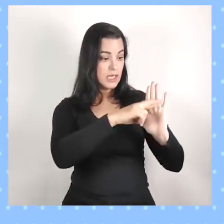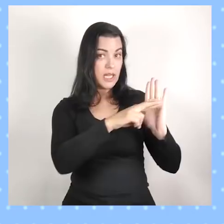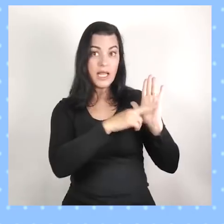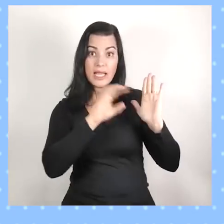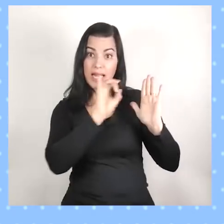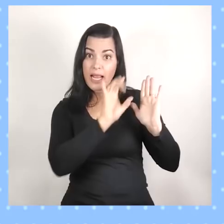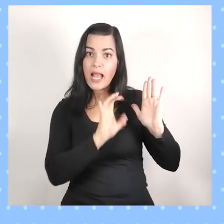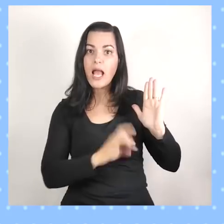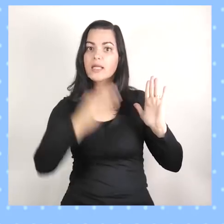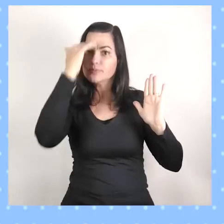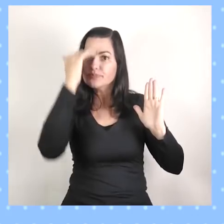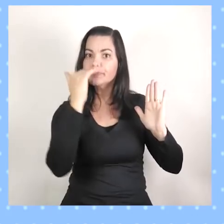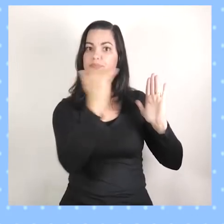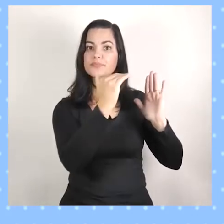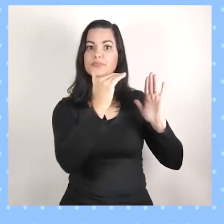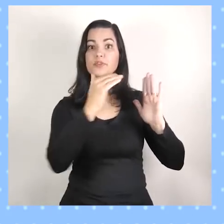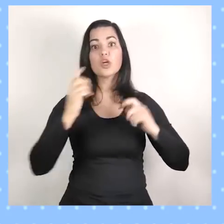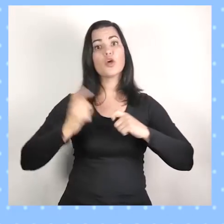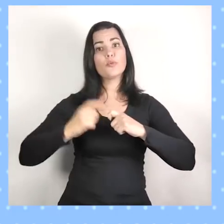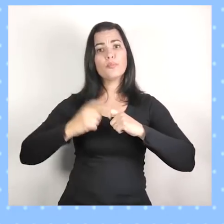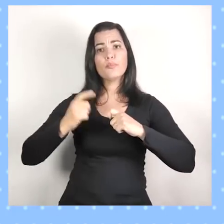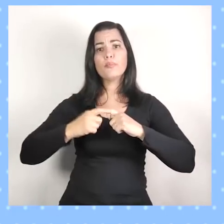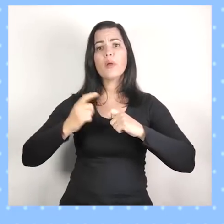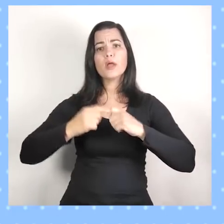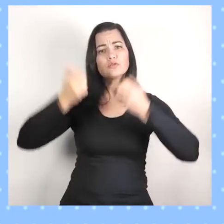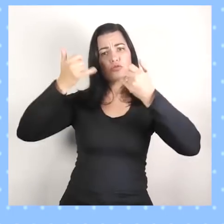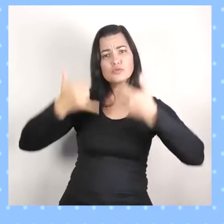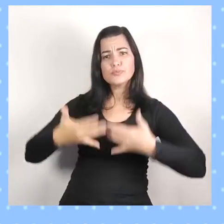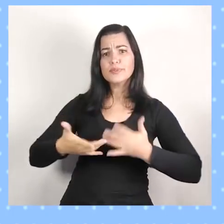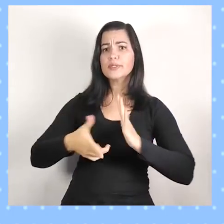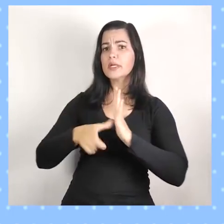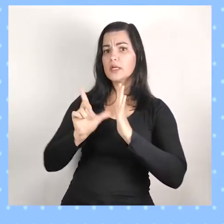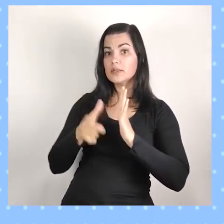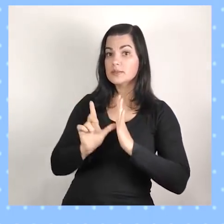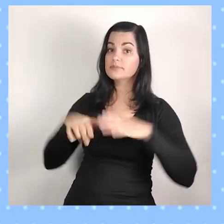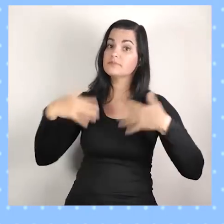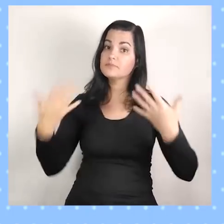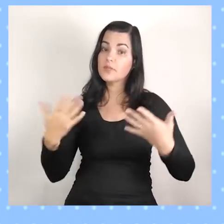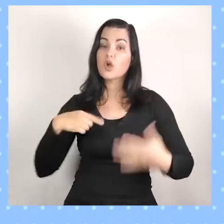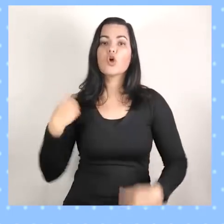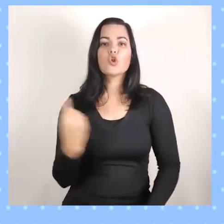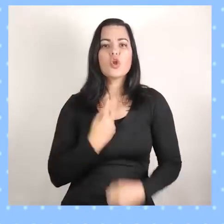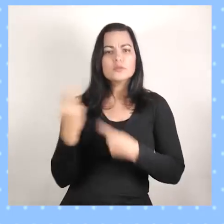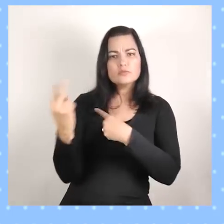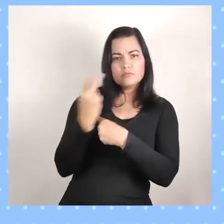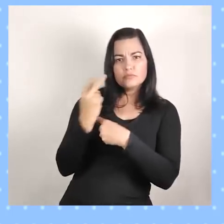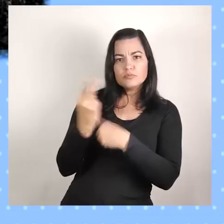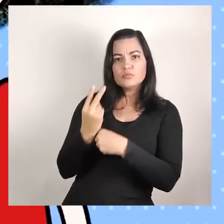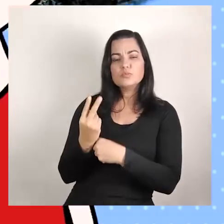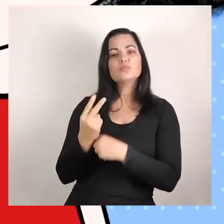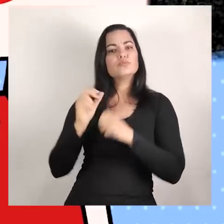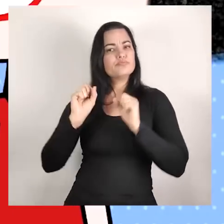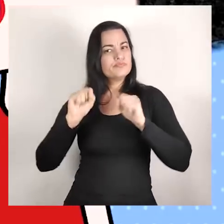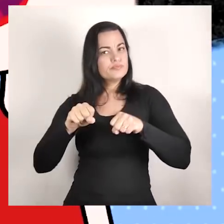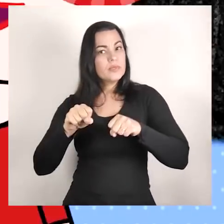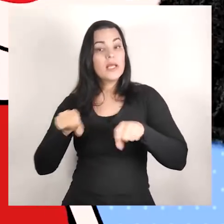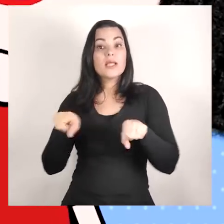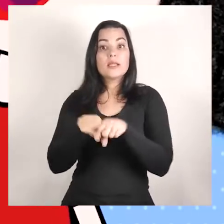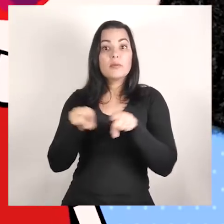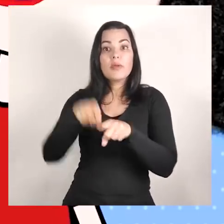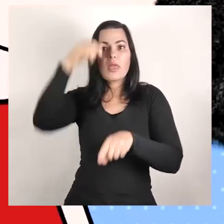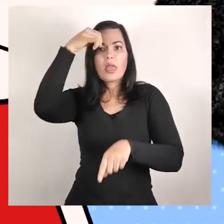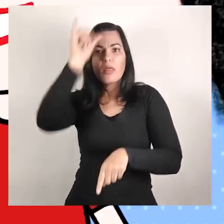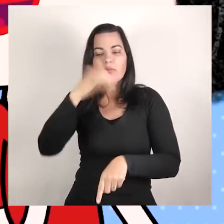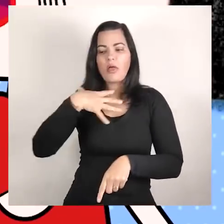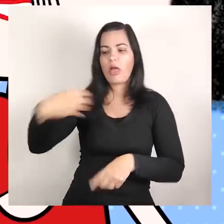foram passadas por especialistas. Assim, todos nós vamos nos proteger e também não contaminar ninguém.